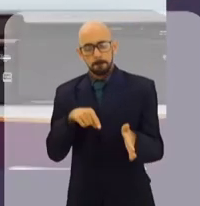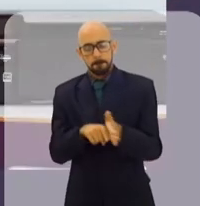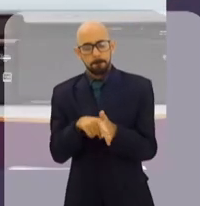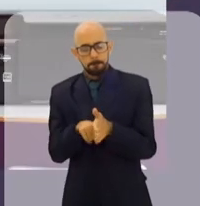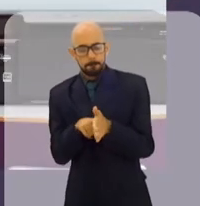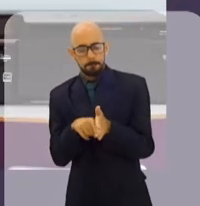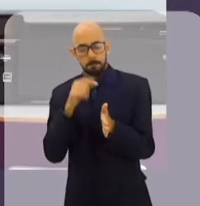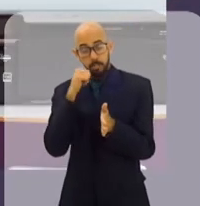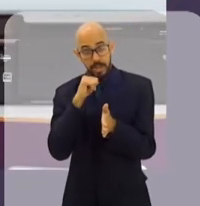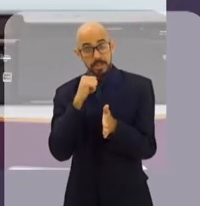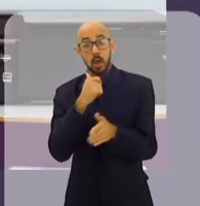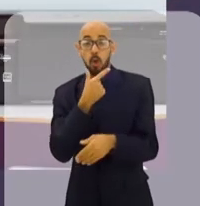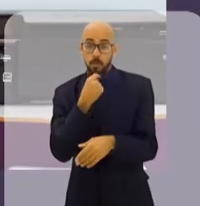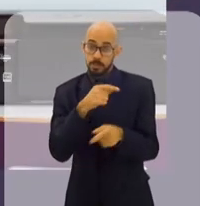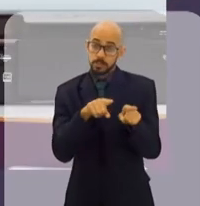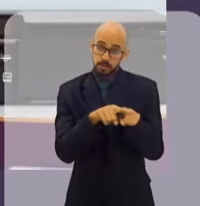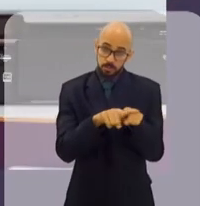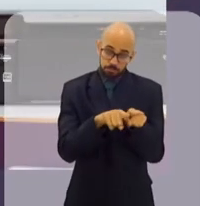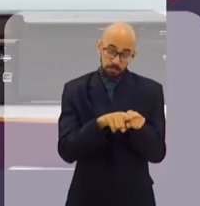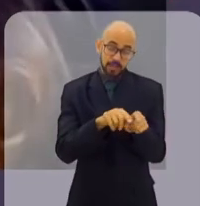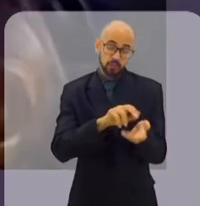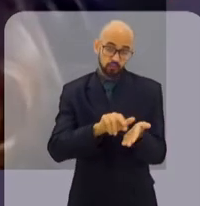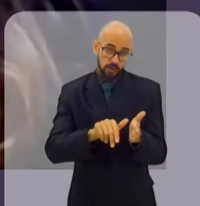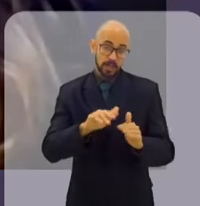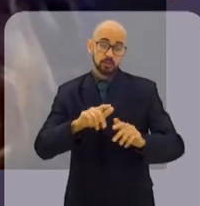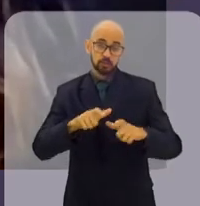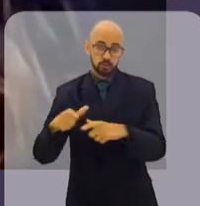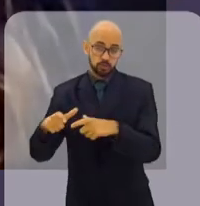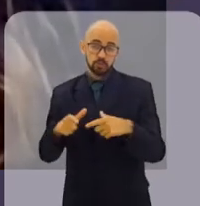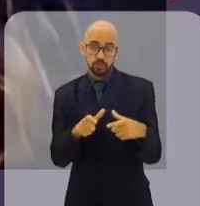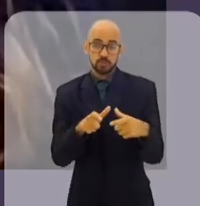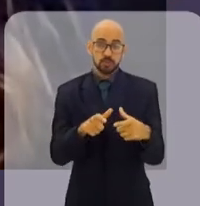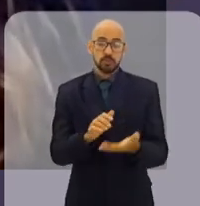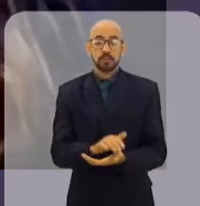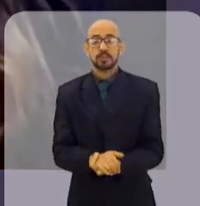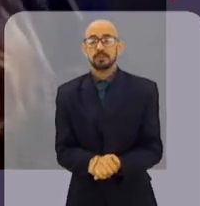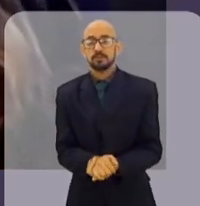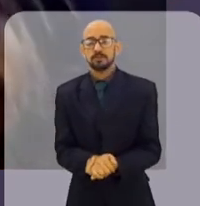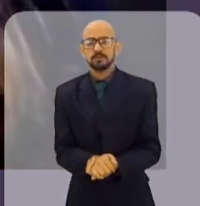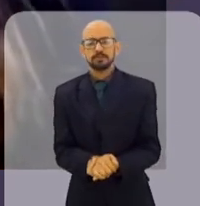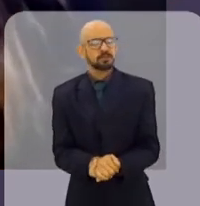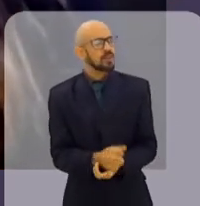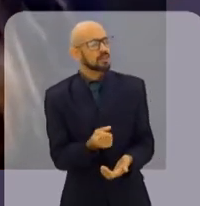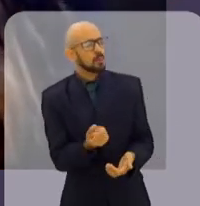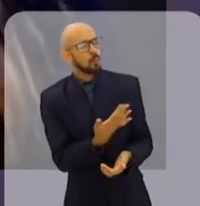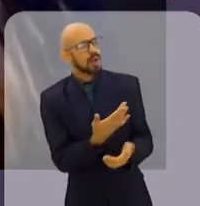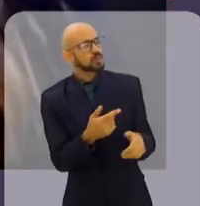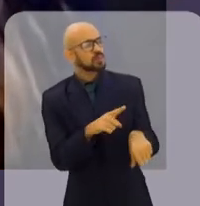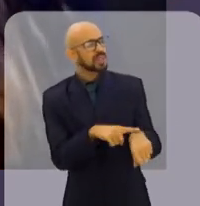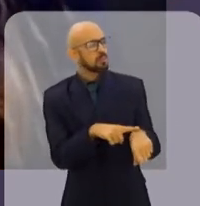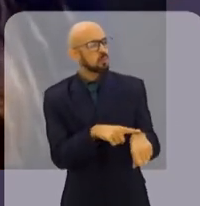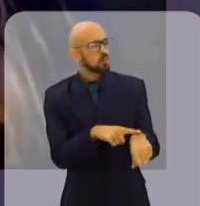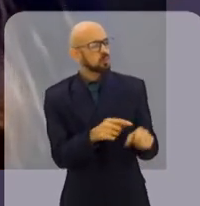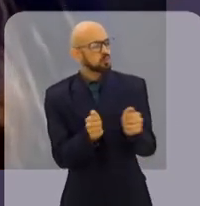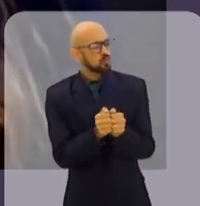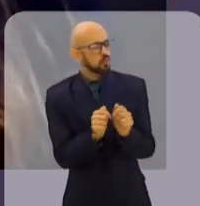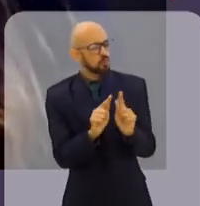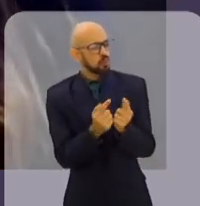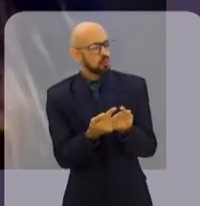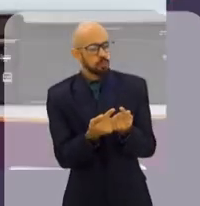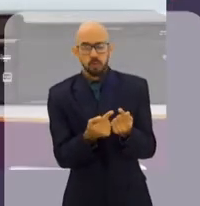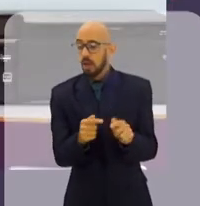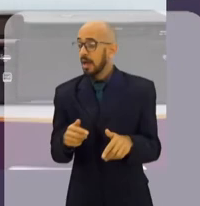E vocês já estão há quanto tempo juntos? Nós estamos indo para a nossa terceira temporada. Já temos 3 anos juntos.